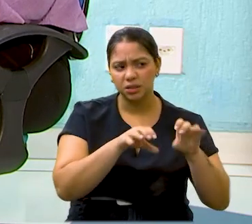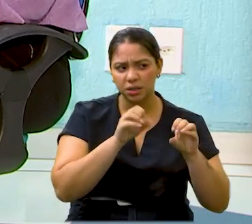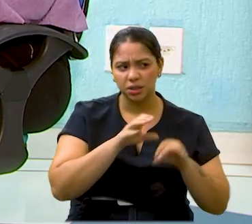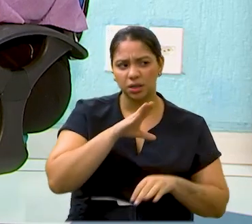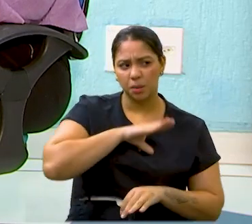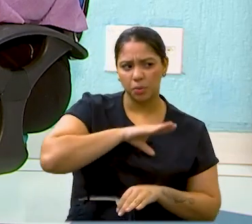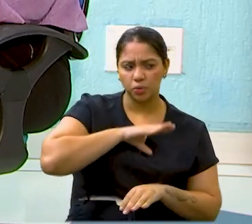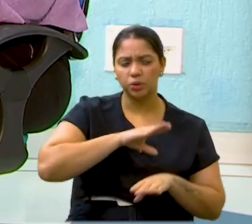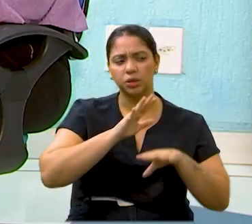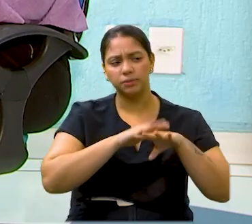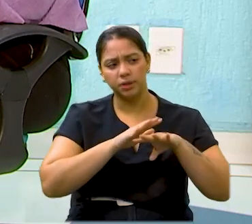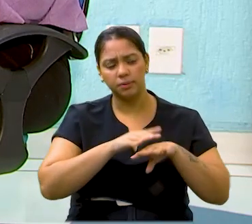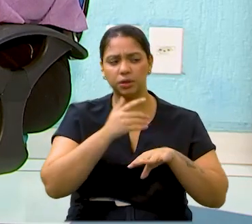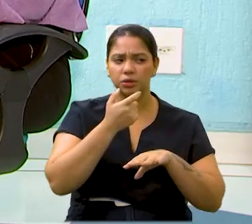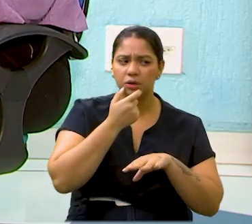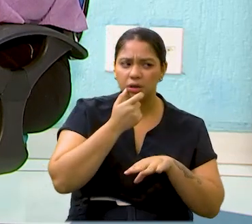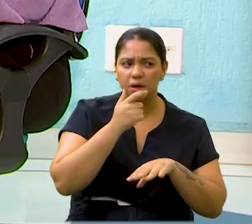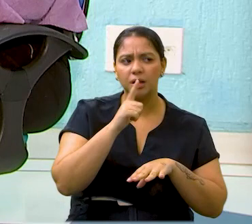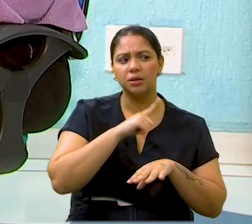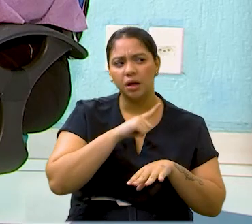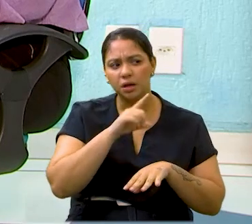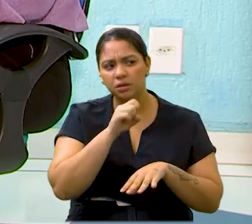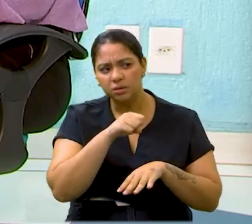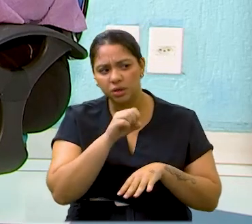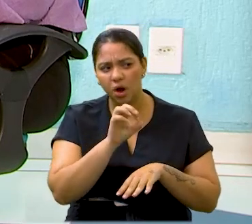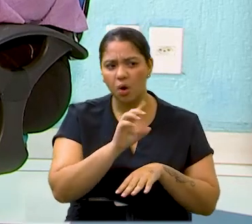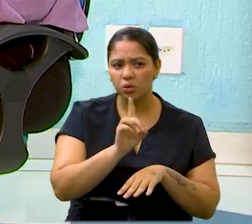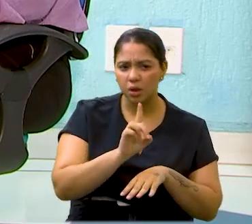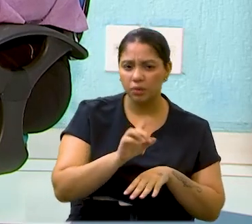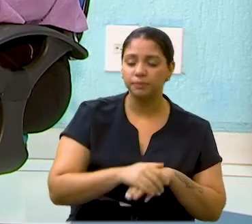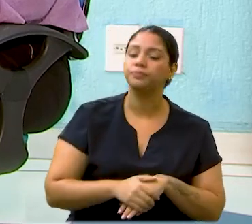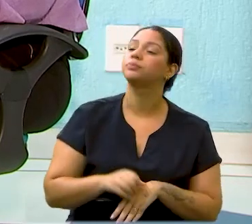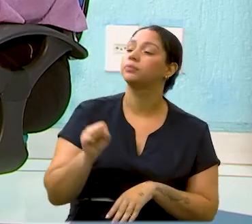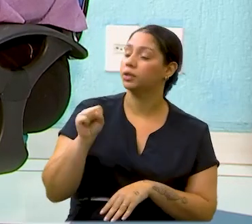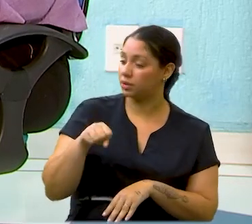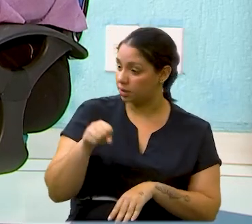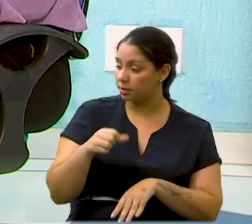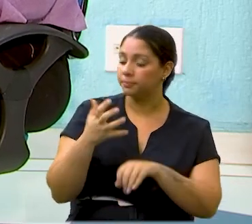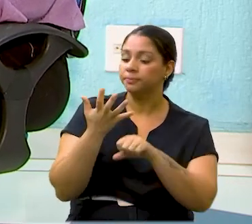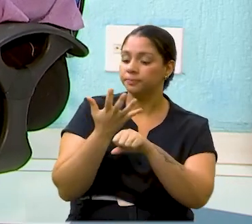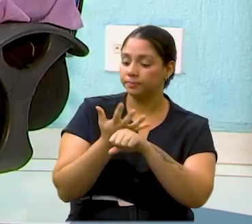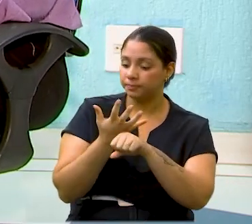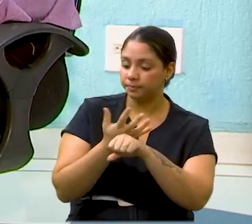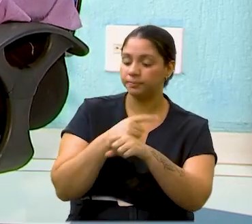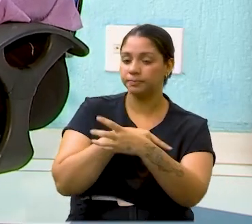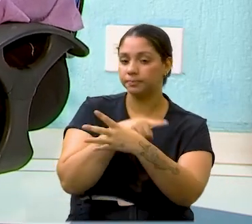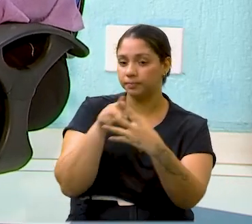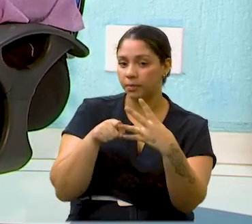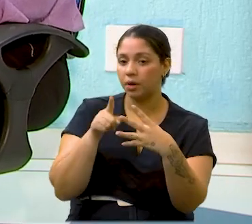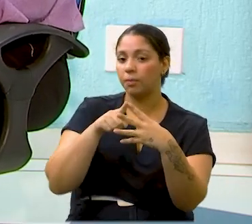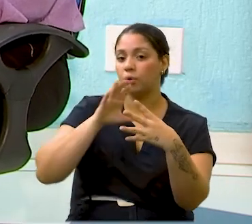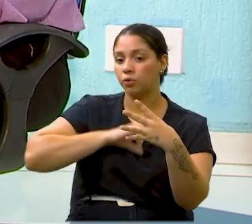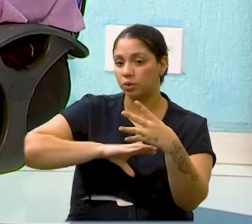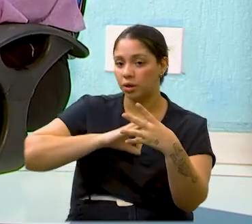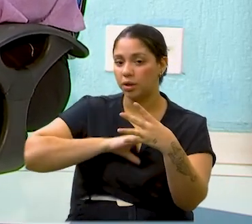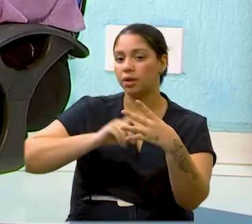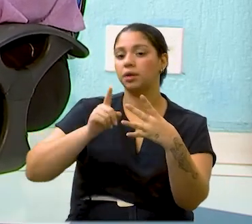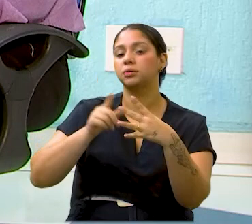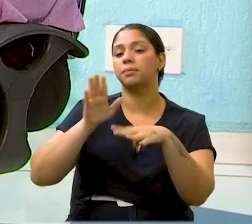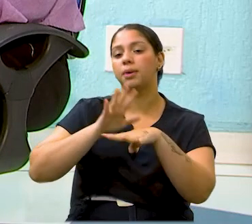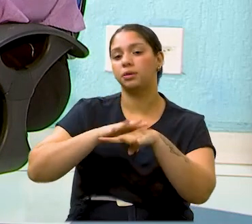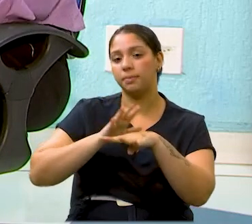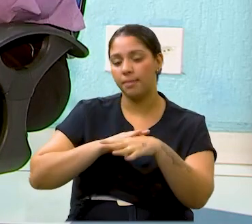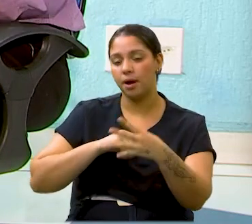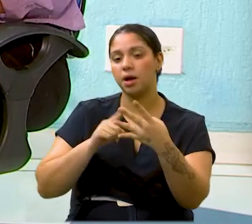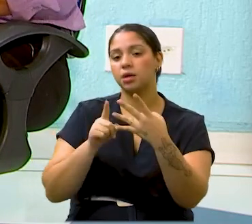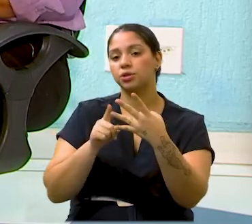então, português, matemática, inglês, tem isso ou não? Sim, são as matérias de português, matemática e inglês. São essas três